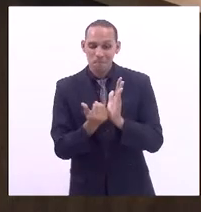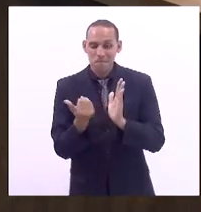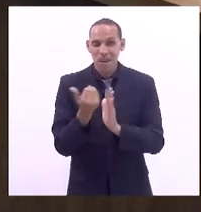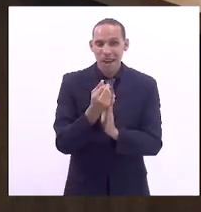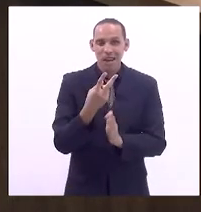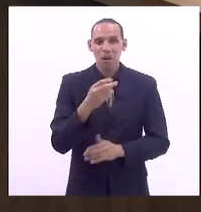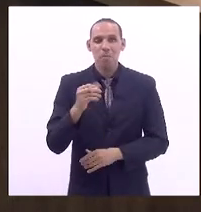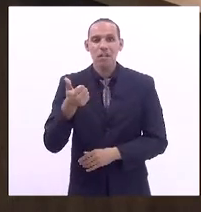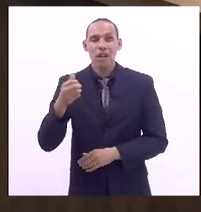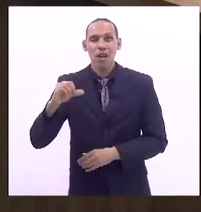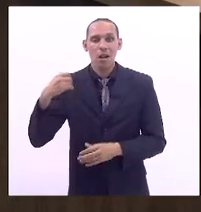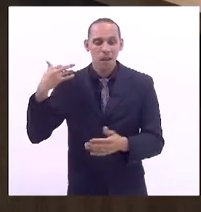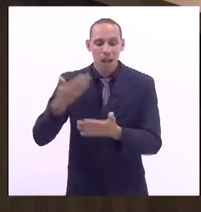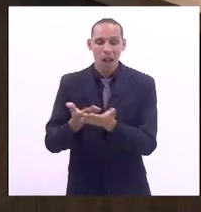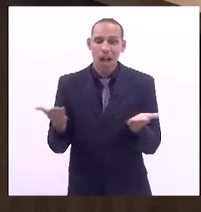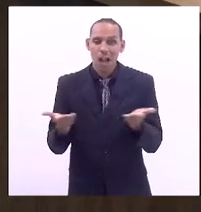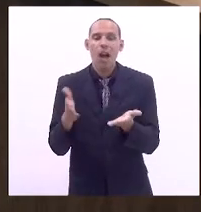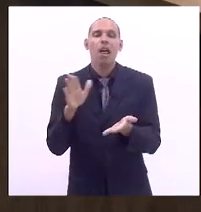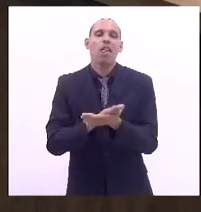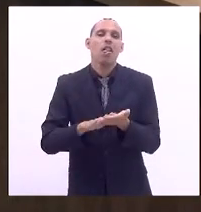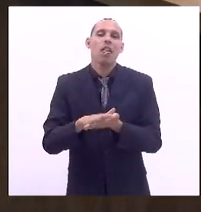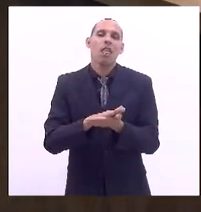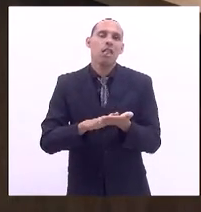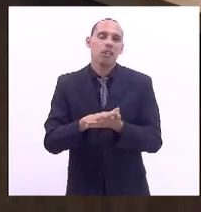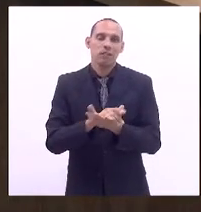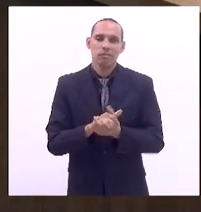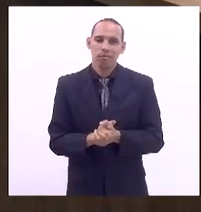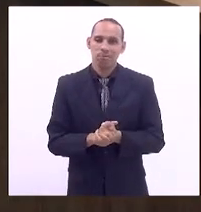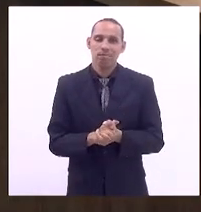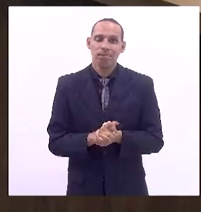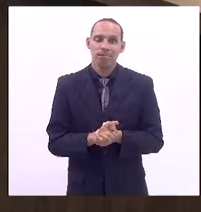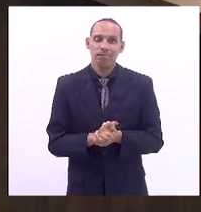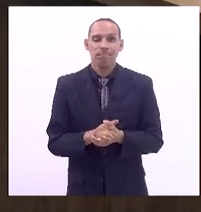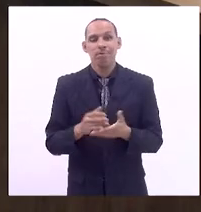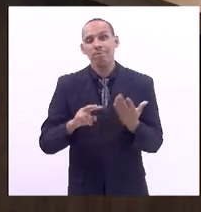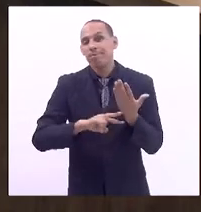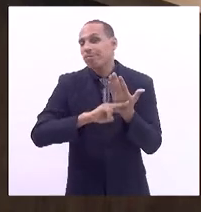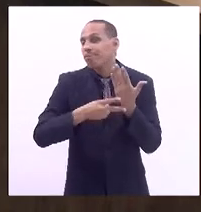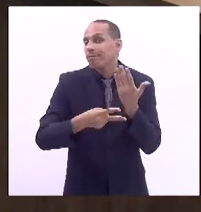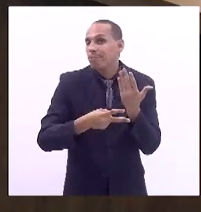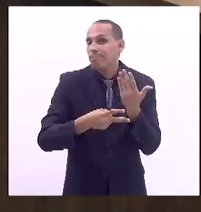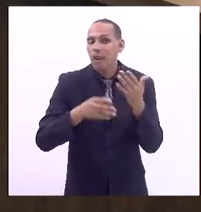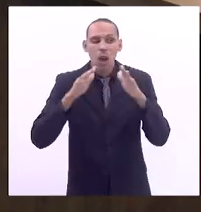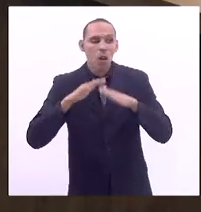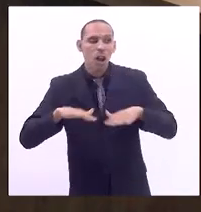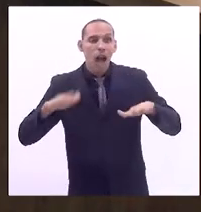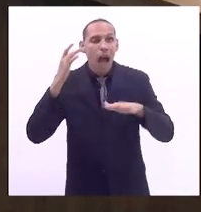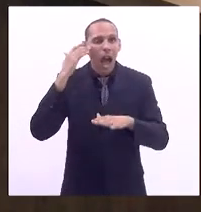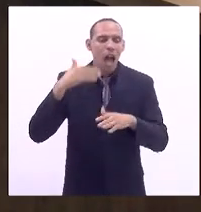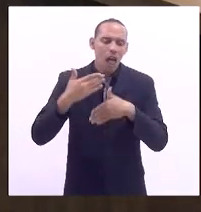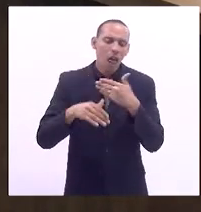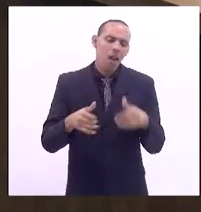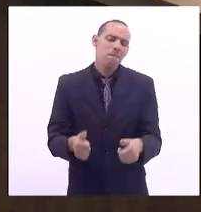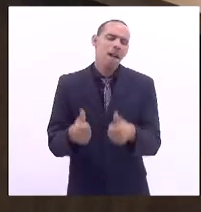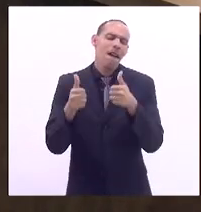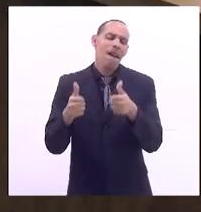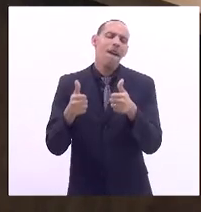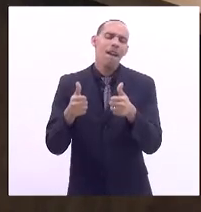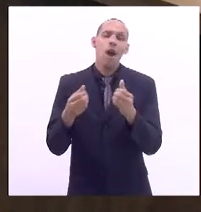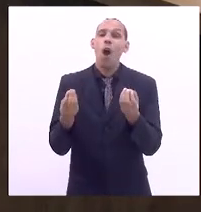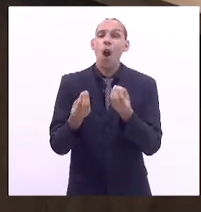desde 19 e por via de consequência todos acham que a situação se acerta